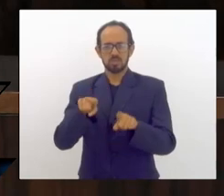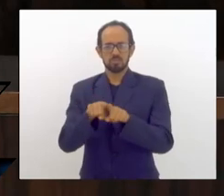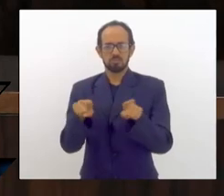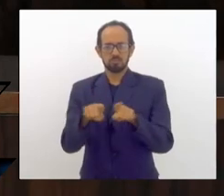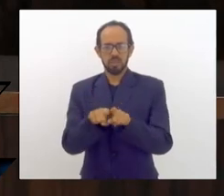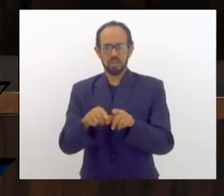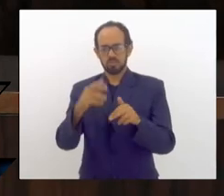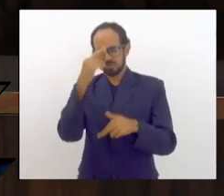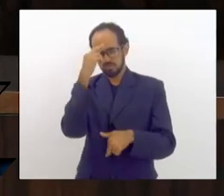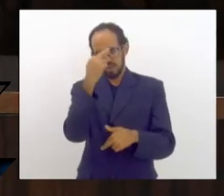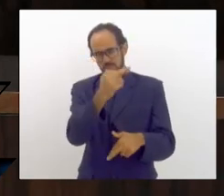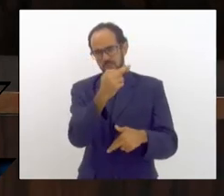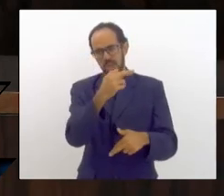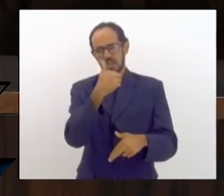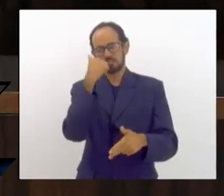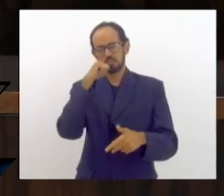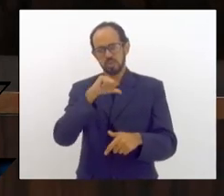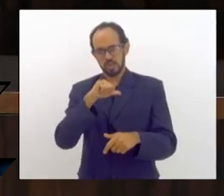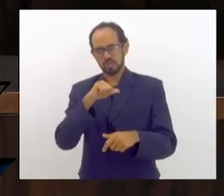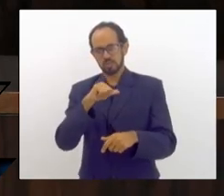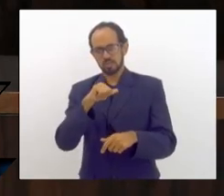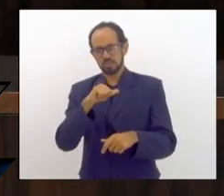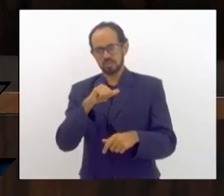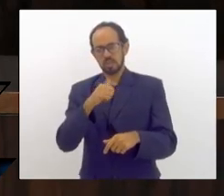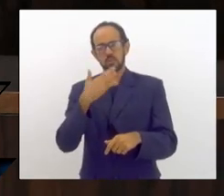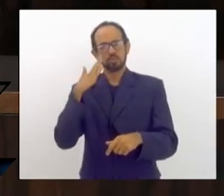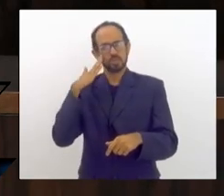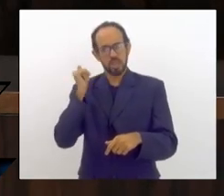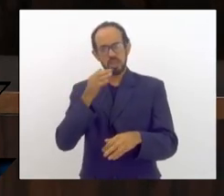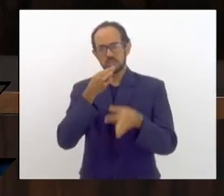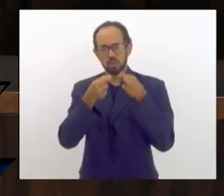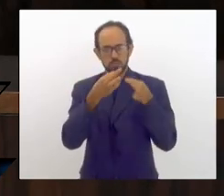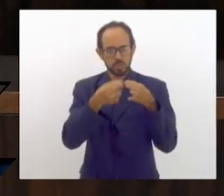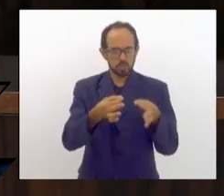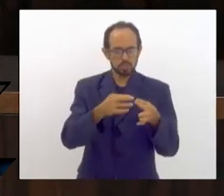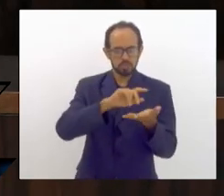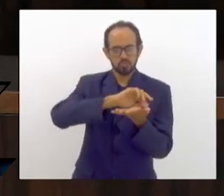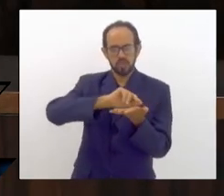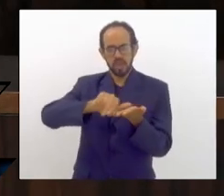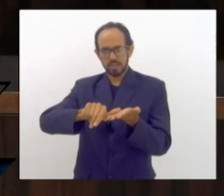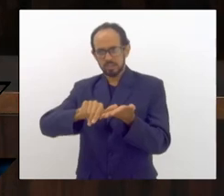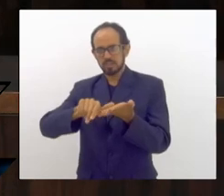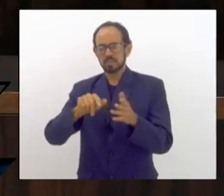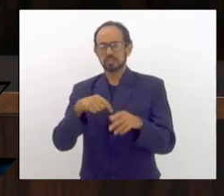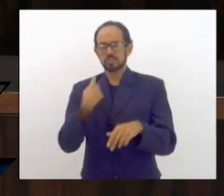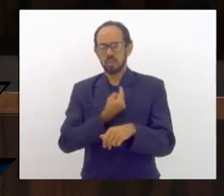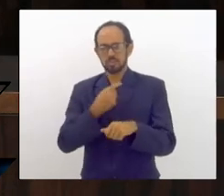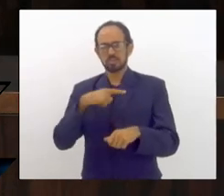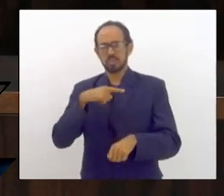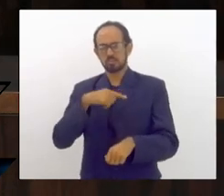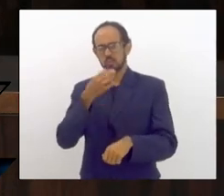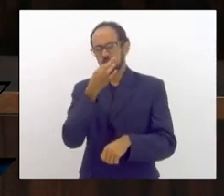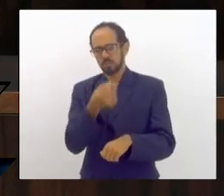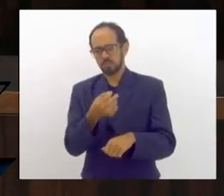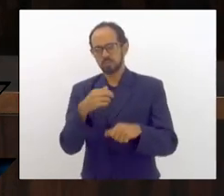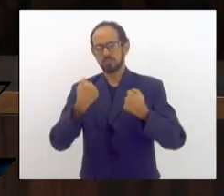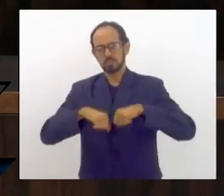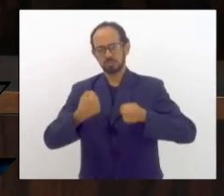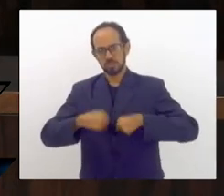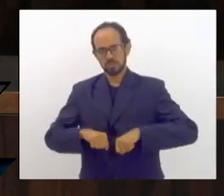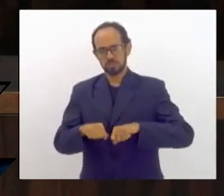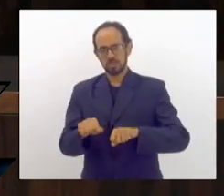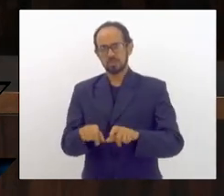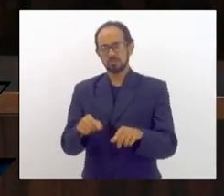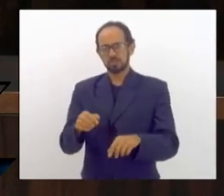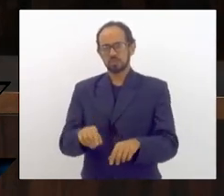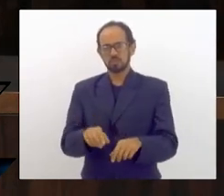aqui as mulheres. Eu sei que as opiniões são diversas, nós temos opiniões, nós temos que manter opiniões em